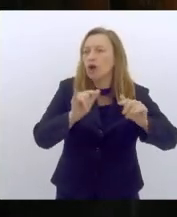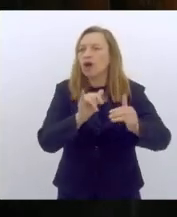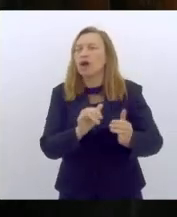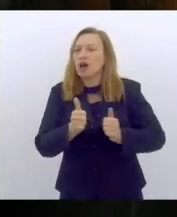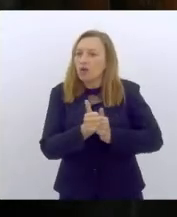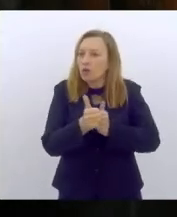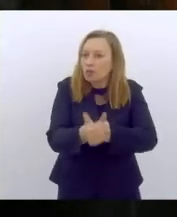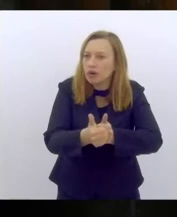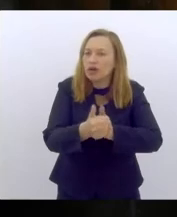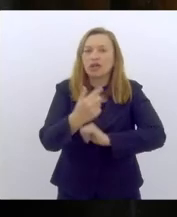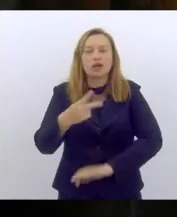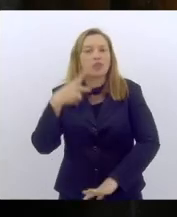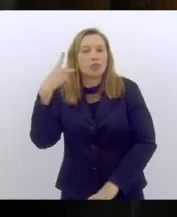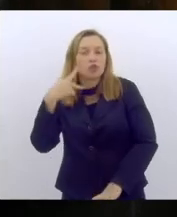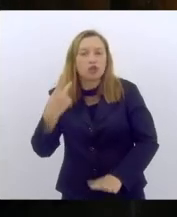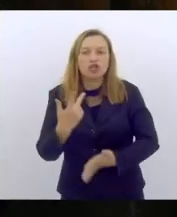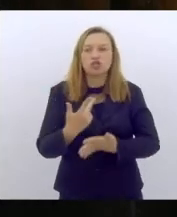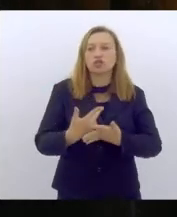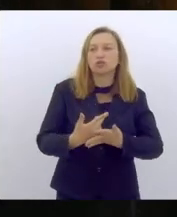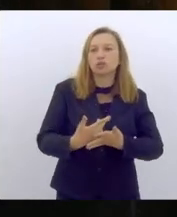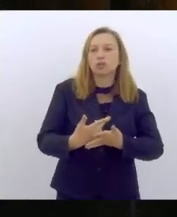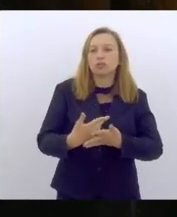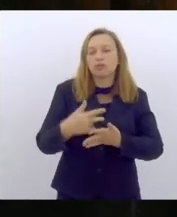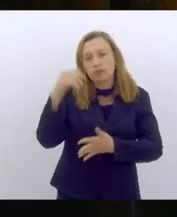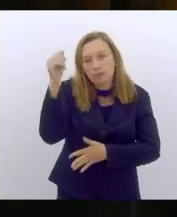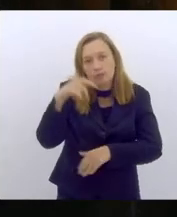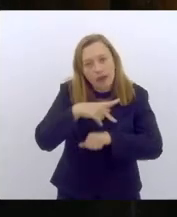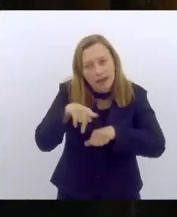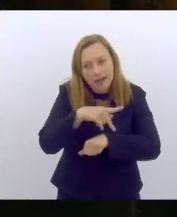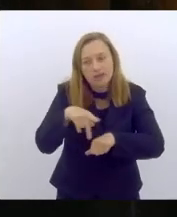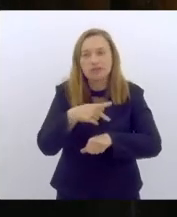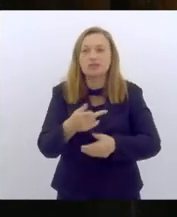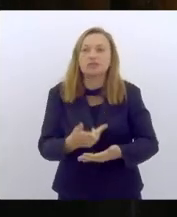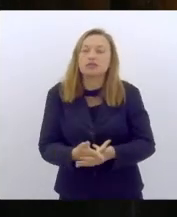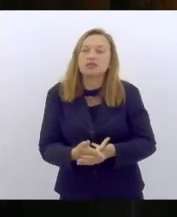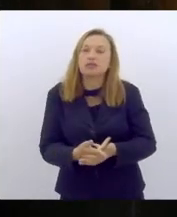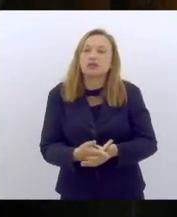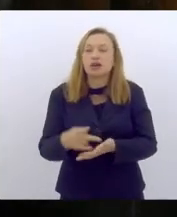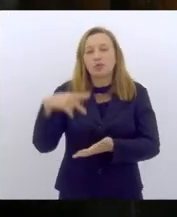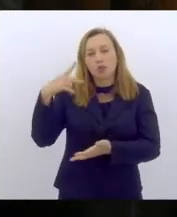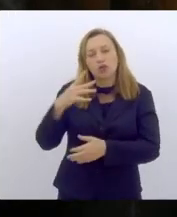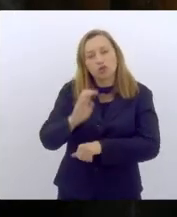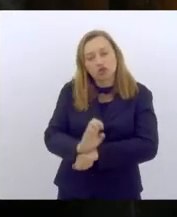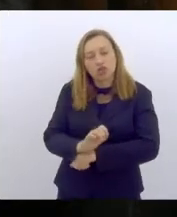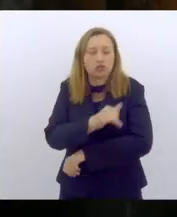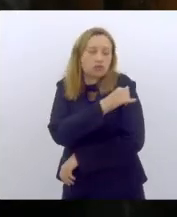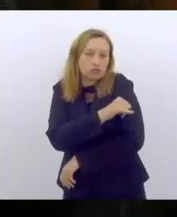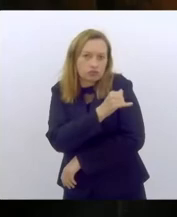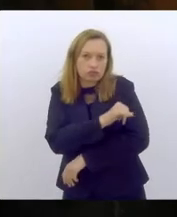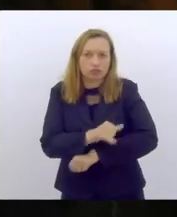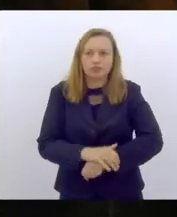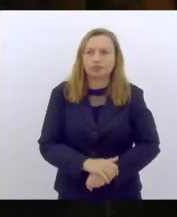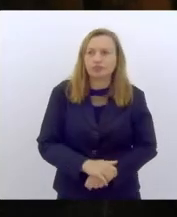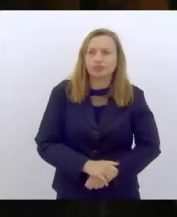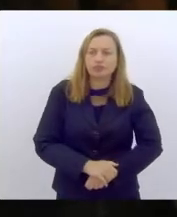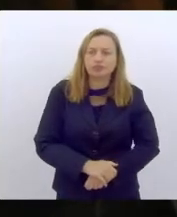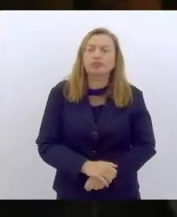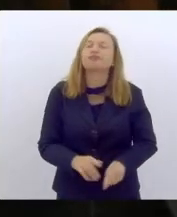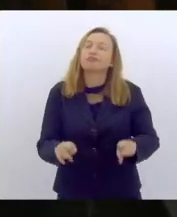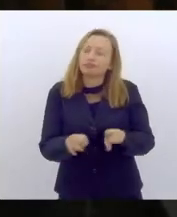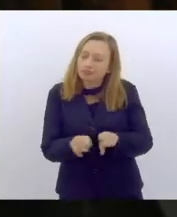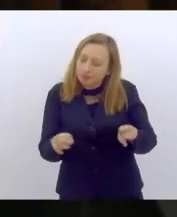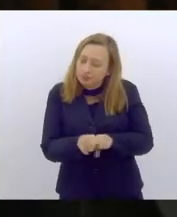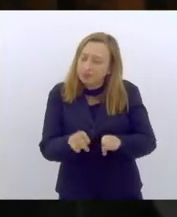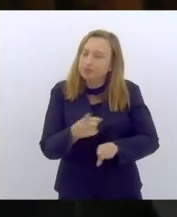a política desse país e a política do estado do Rio de Janeiro e também